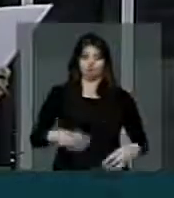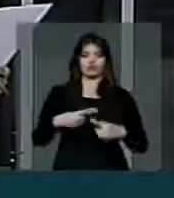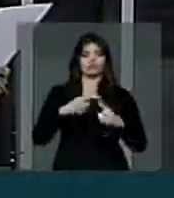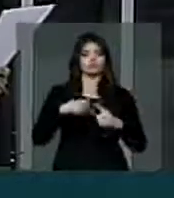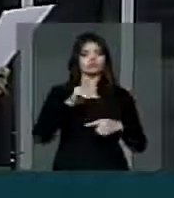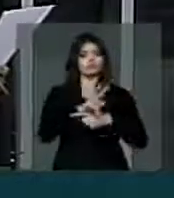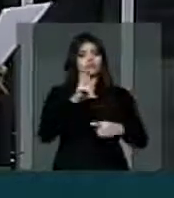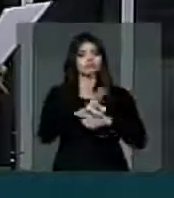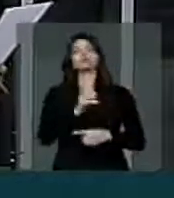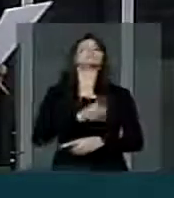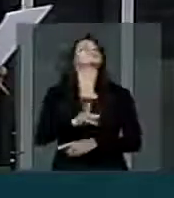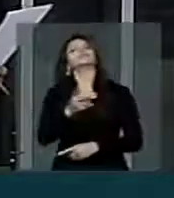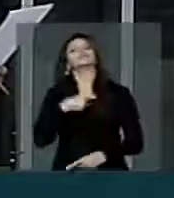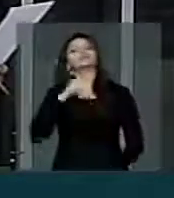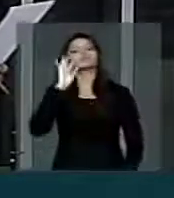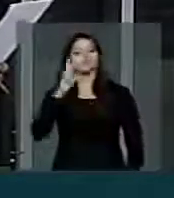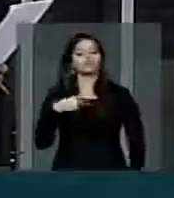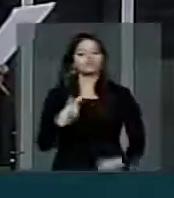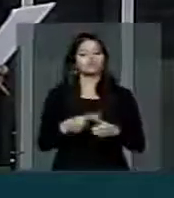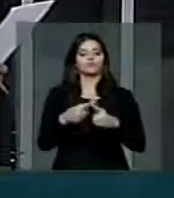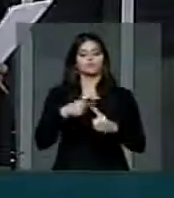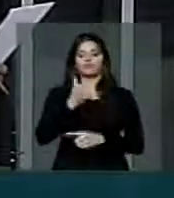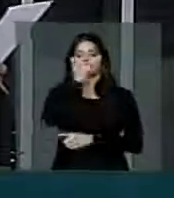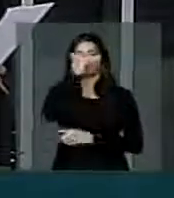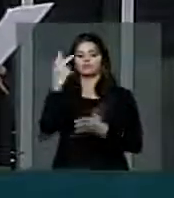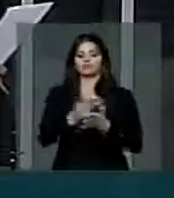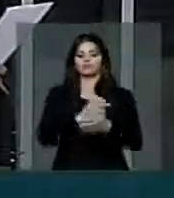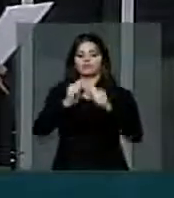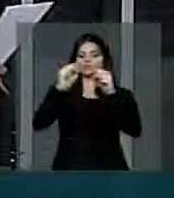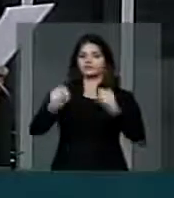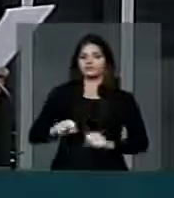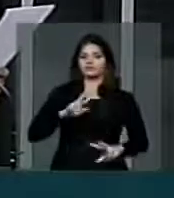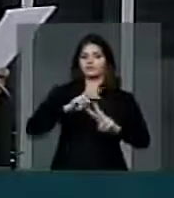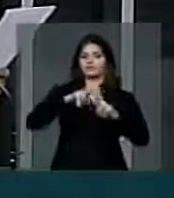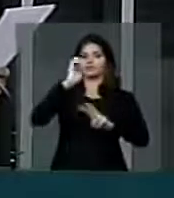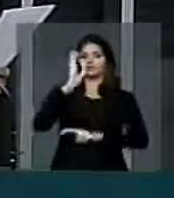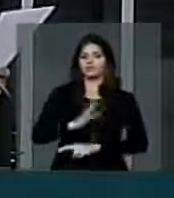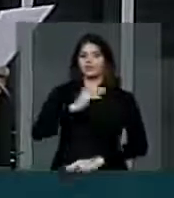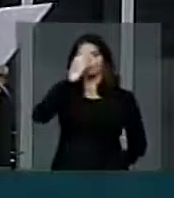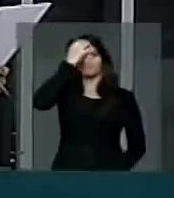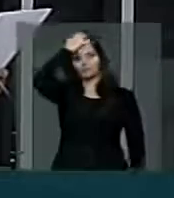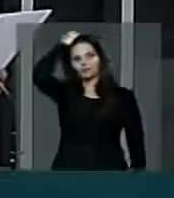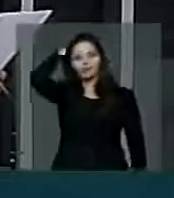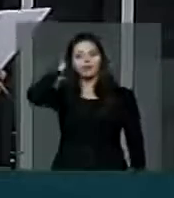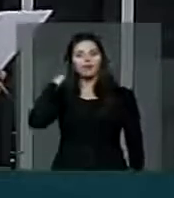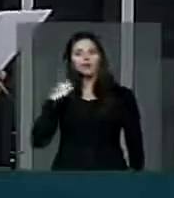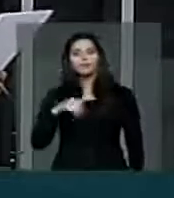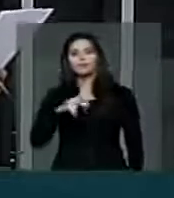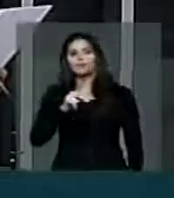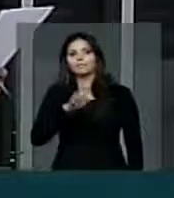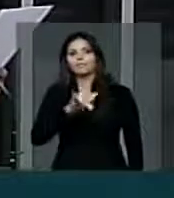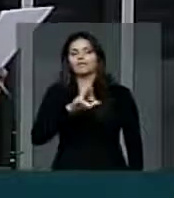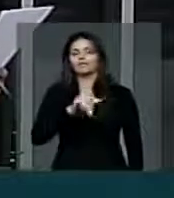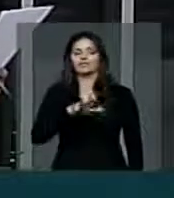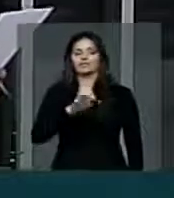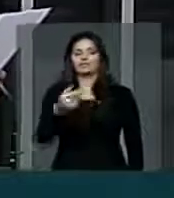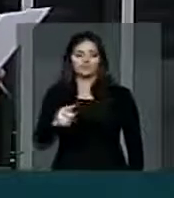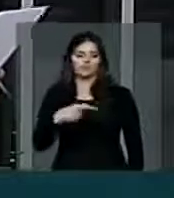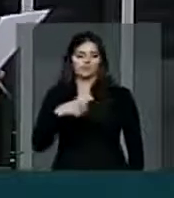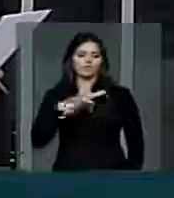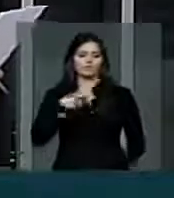persistência como a solução para a tragédia do sistema prisional brasileiro, a privatização de